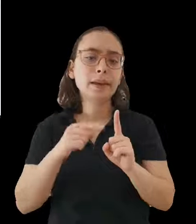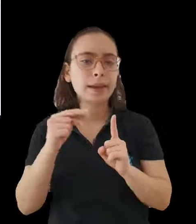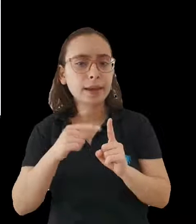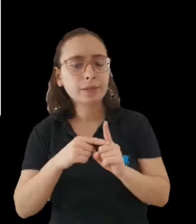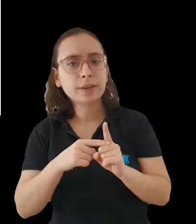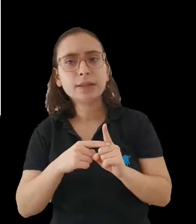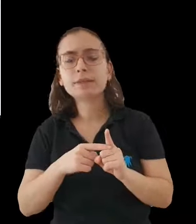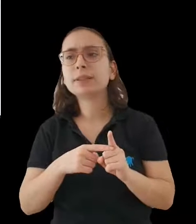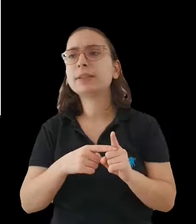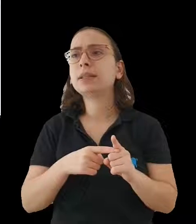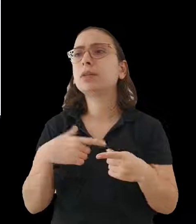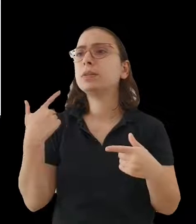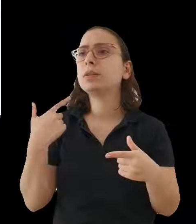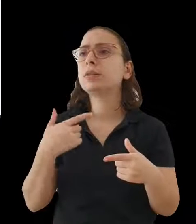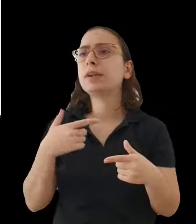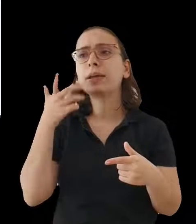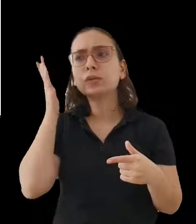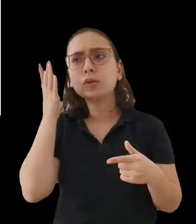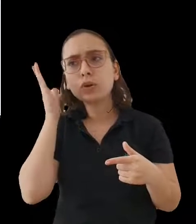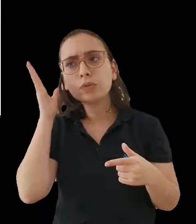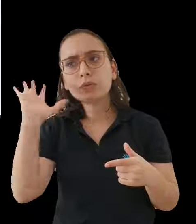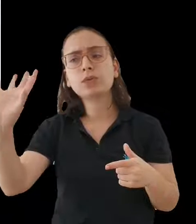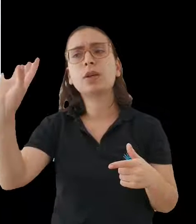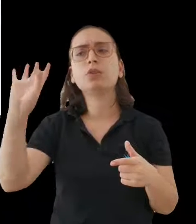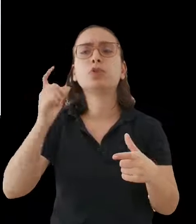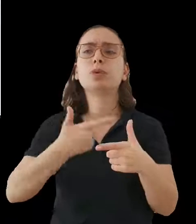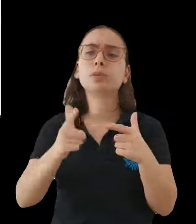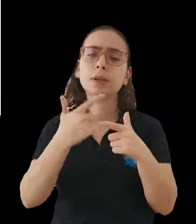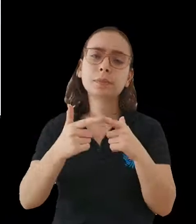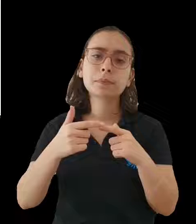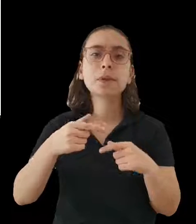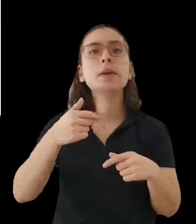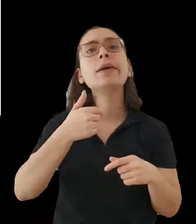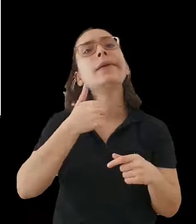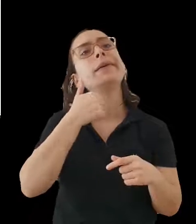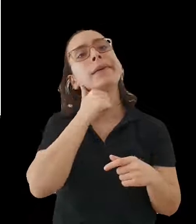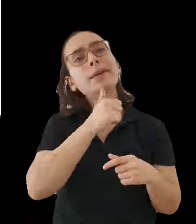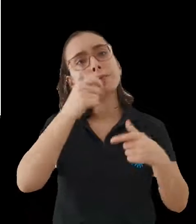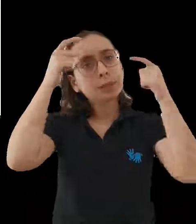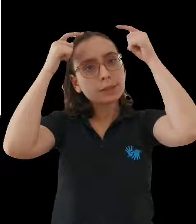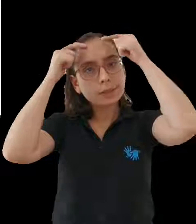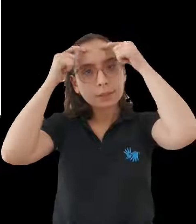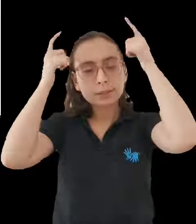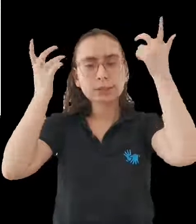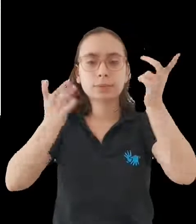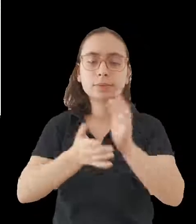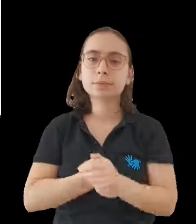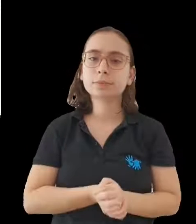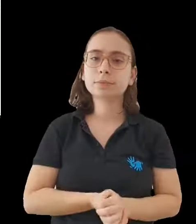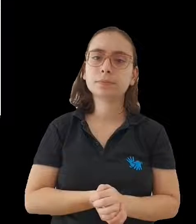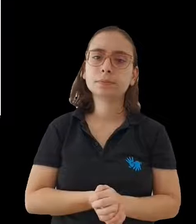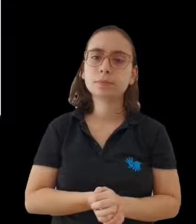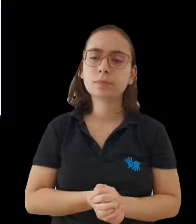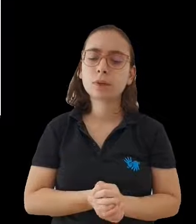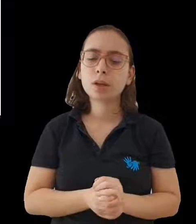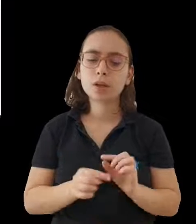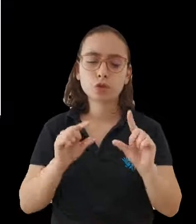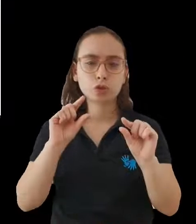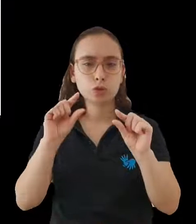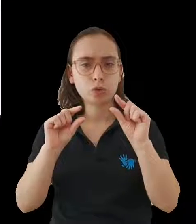né, e a princesa, né. E além disso, a gente tem umas miniaturas,